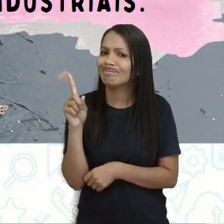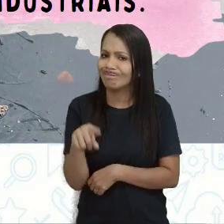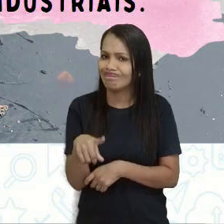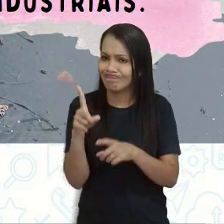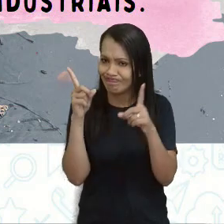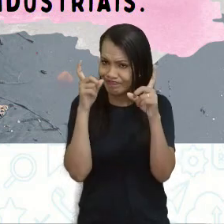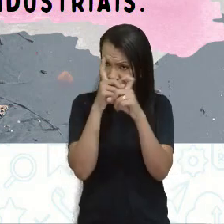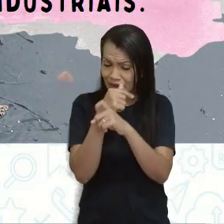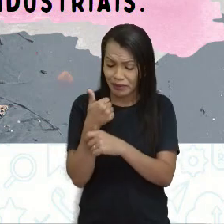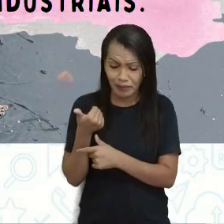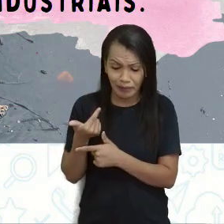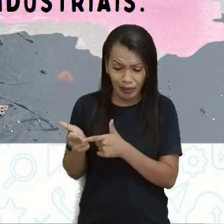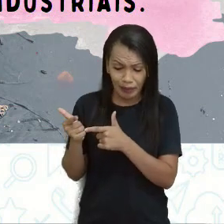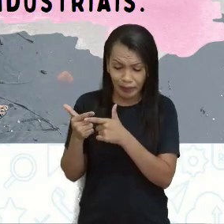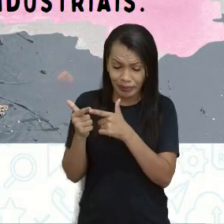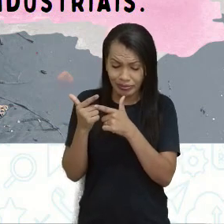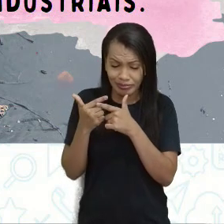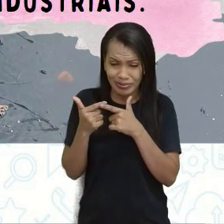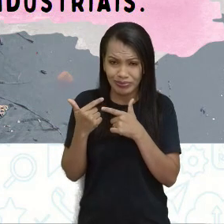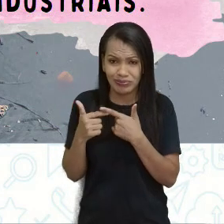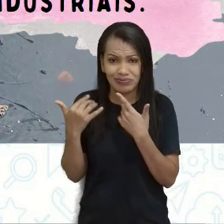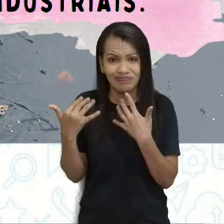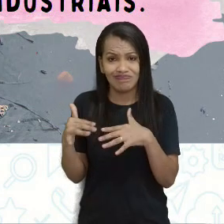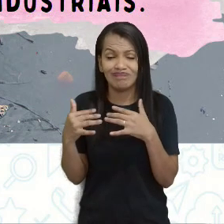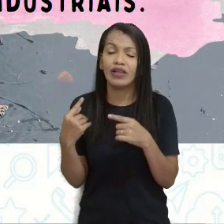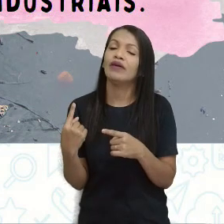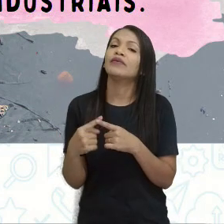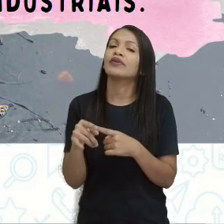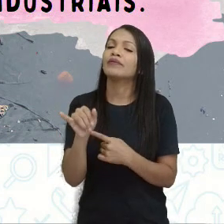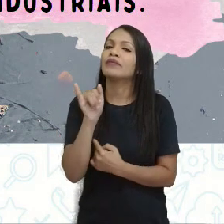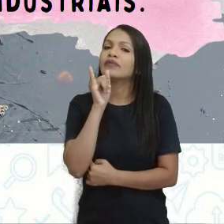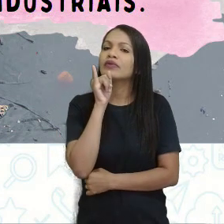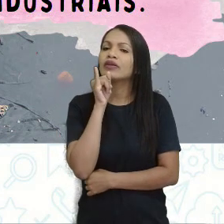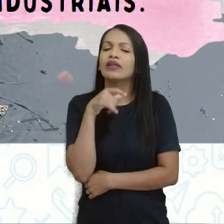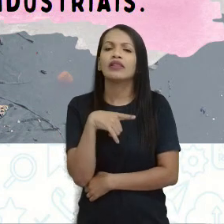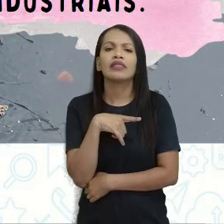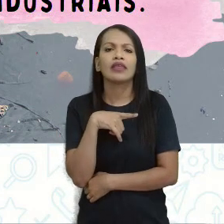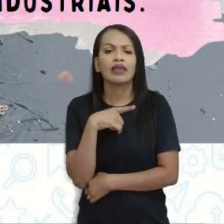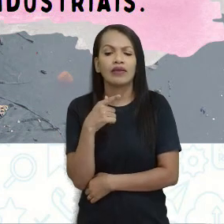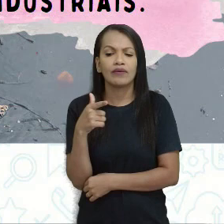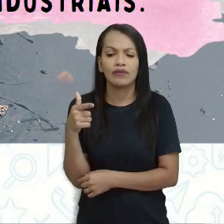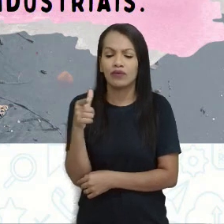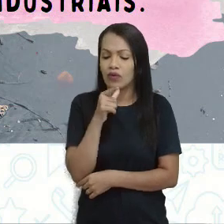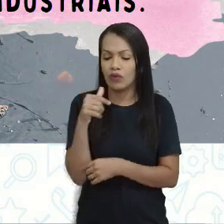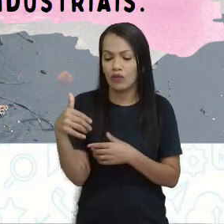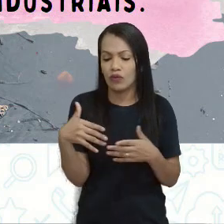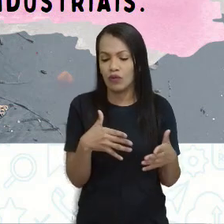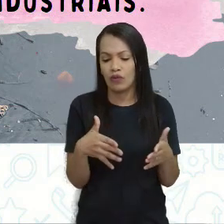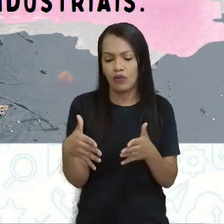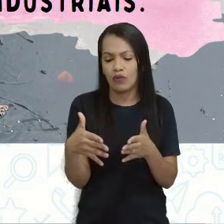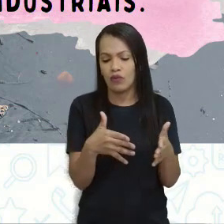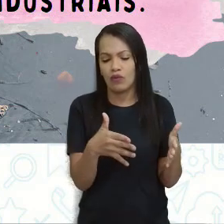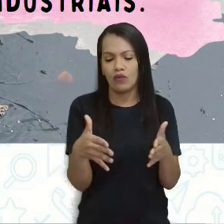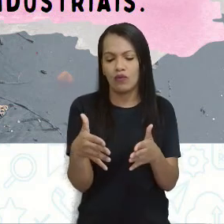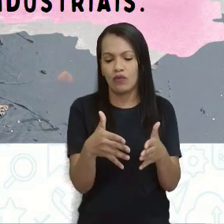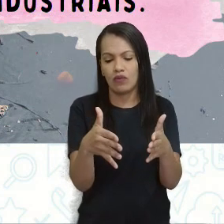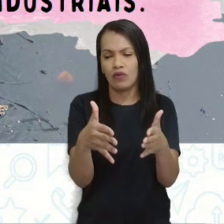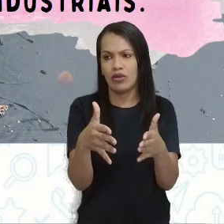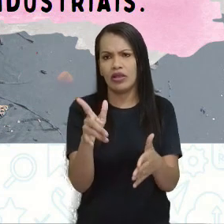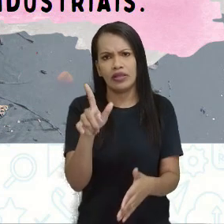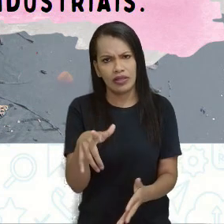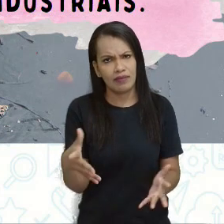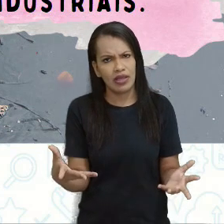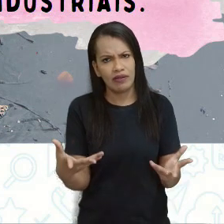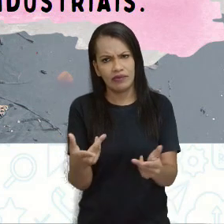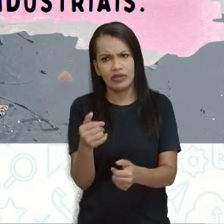e tantas problemáticas que causam, né? Porque, por exemplo, a gente tem esse rio que atravessa a nossa cidade. Que